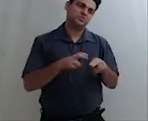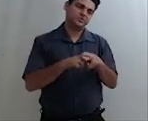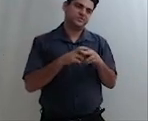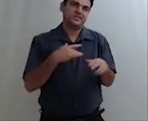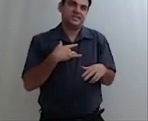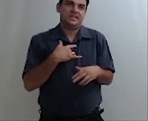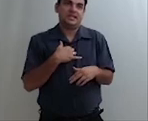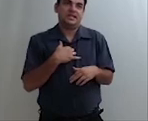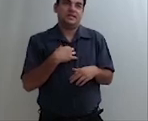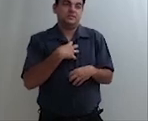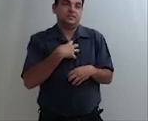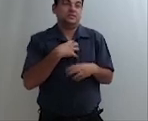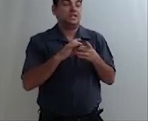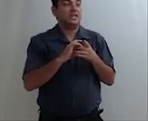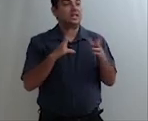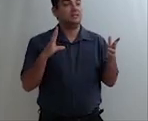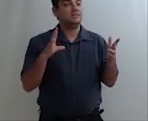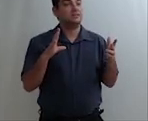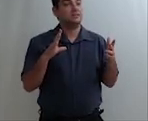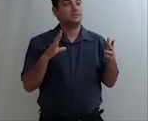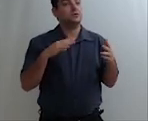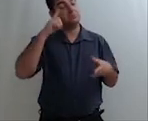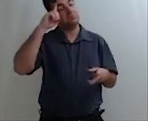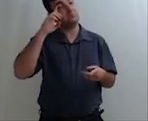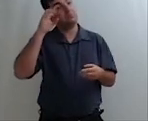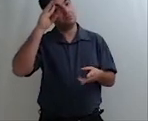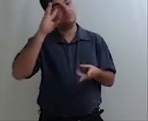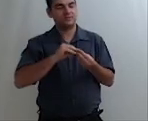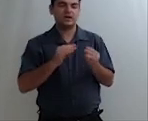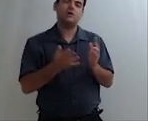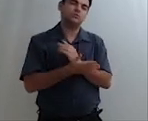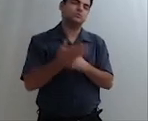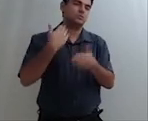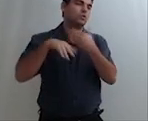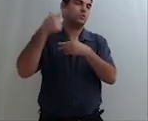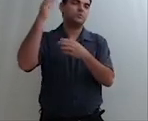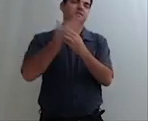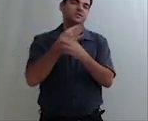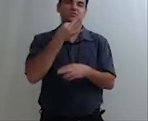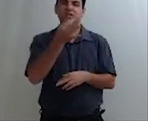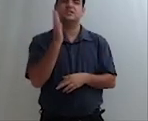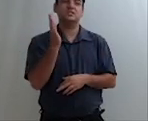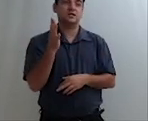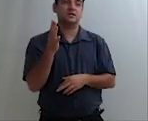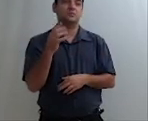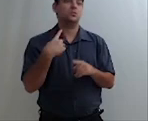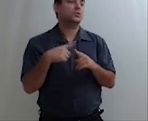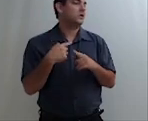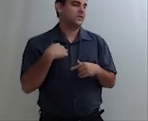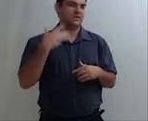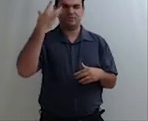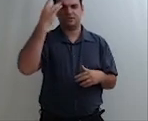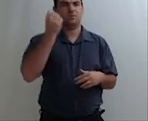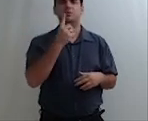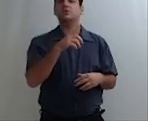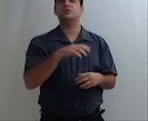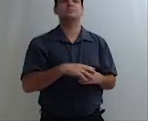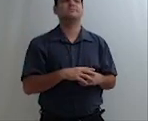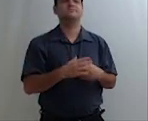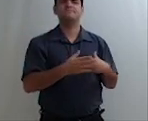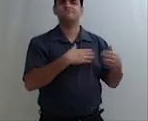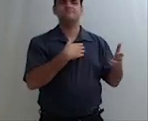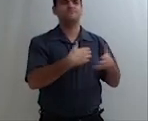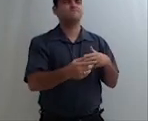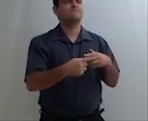livre para votar de acordo com a minha convicção que já esterne em precedente onde fiquei vencido de que não há mais possibilidade de nenhuma prisão